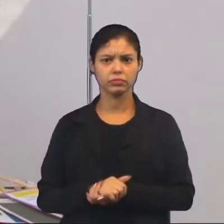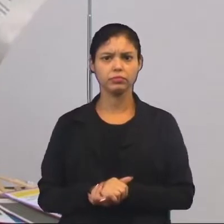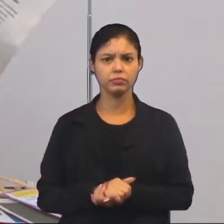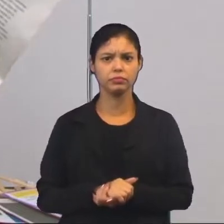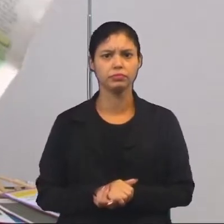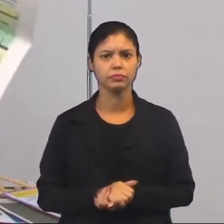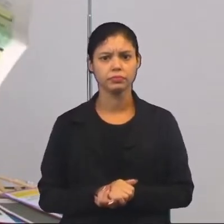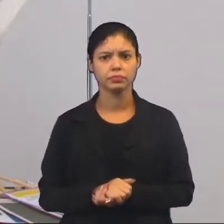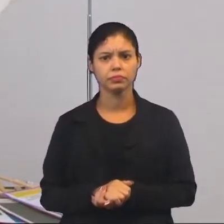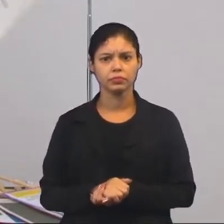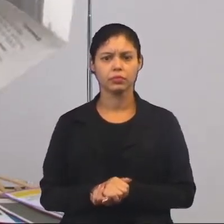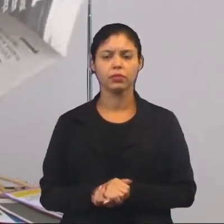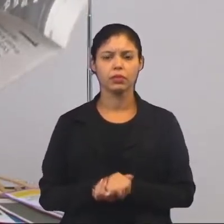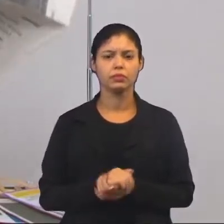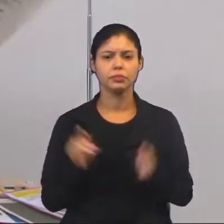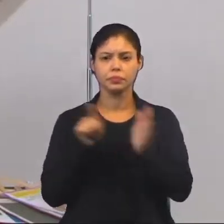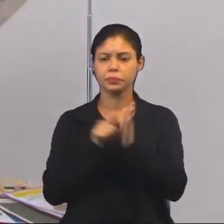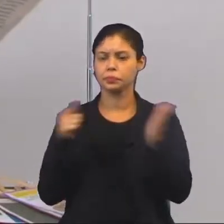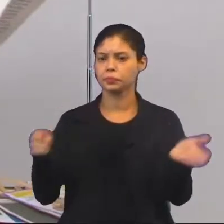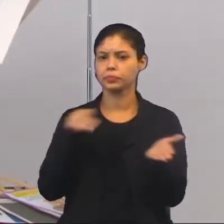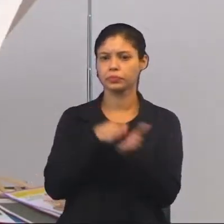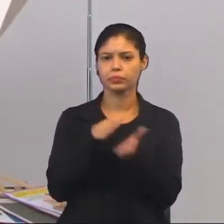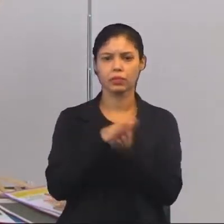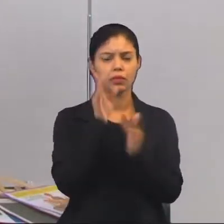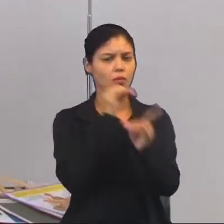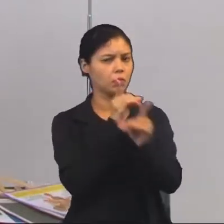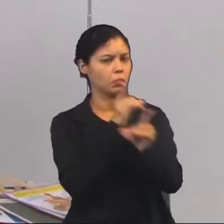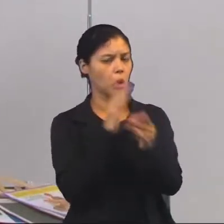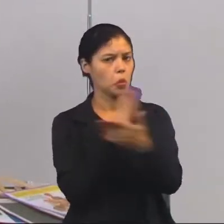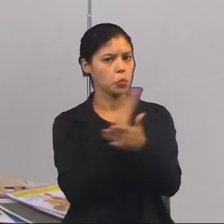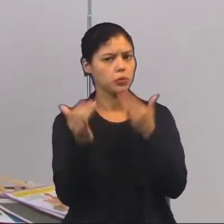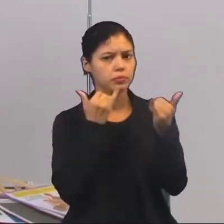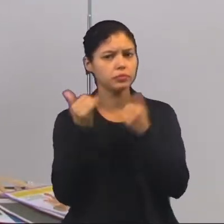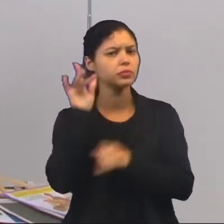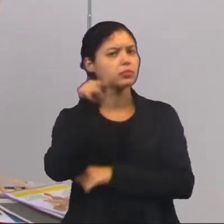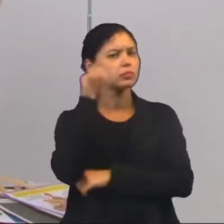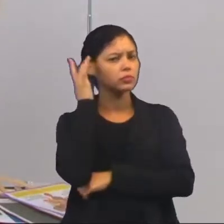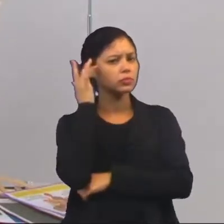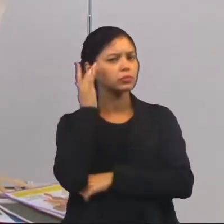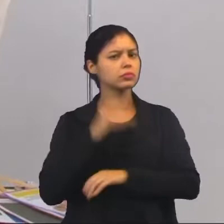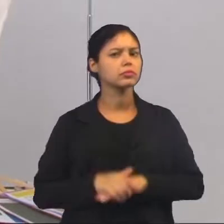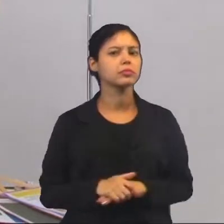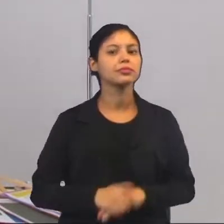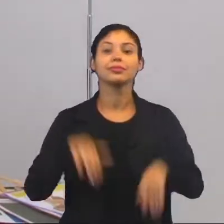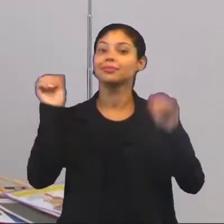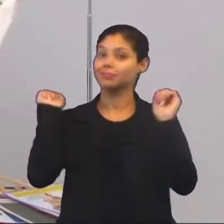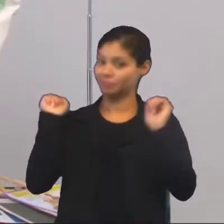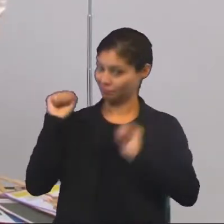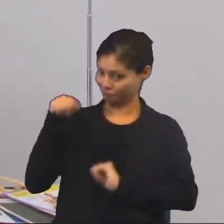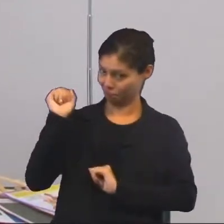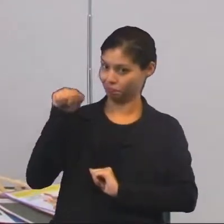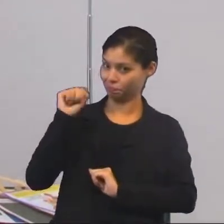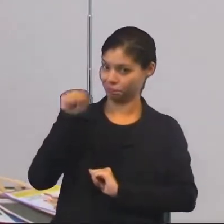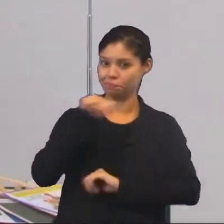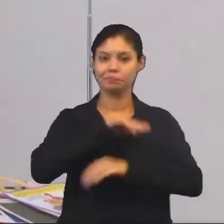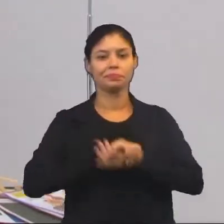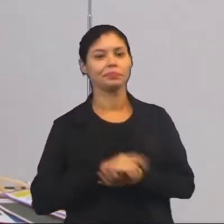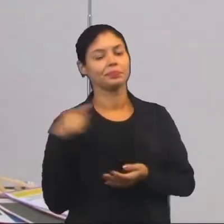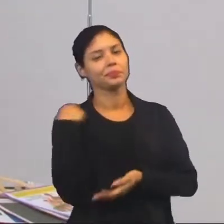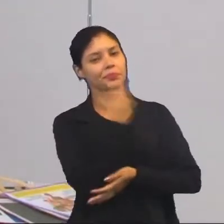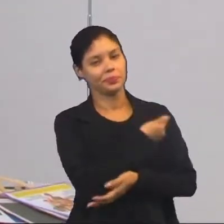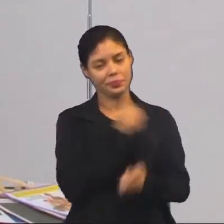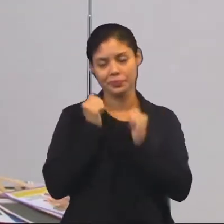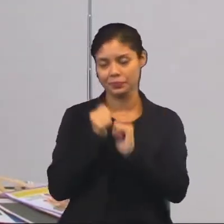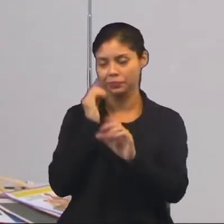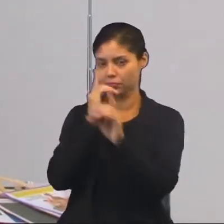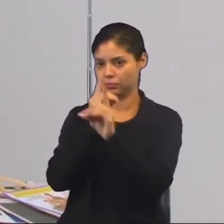que em um jornal escrito nós vamos encontrar alguma notícia? O que vocês acham? Sim, não é mesmo? Nós também